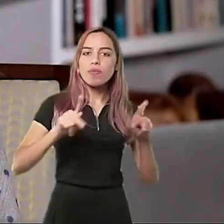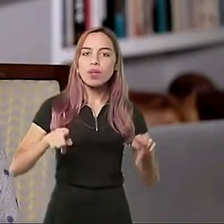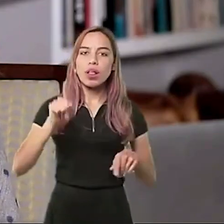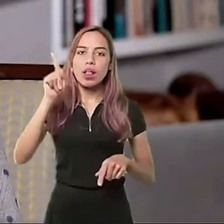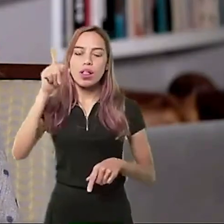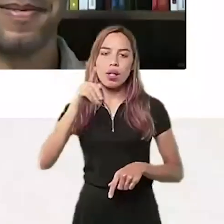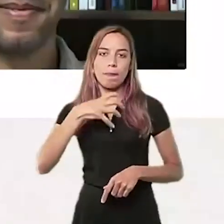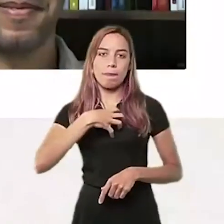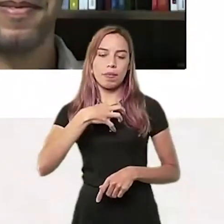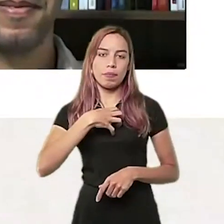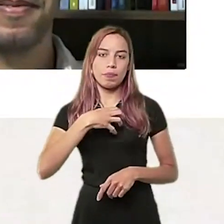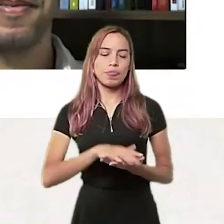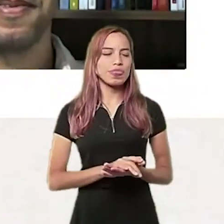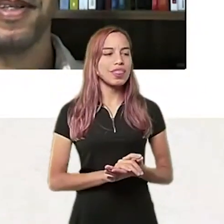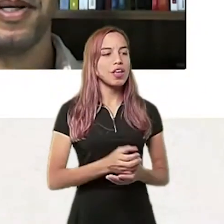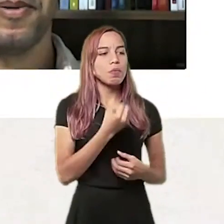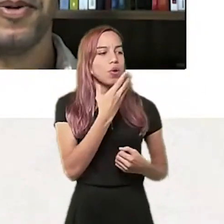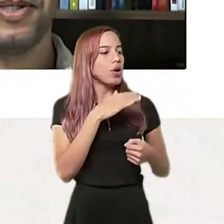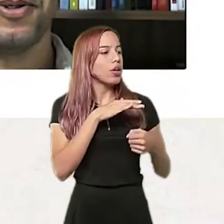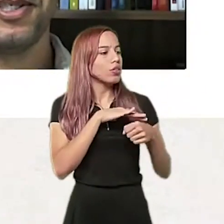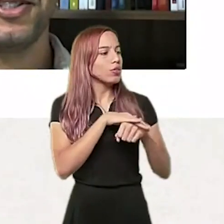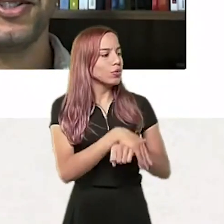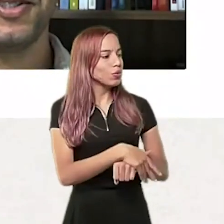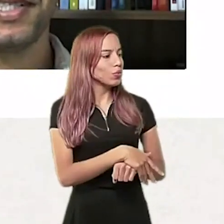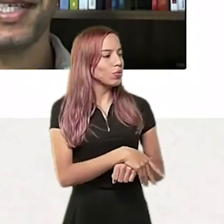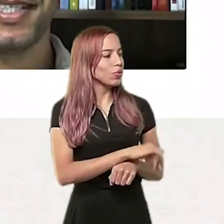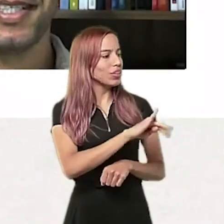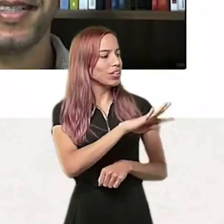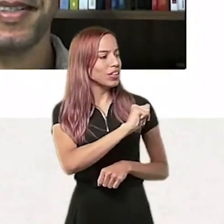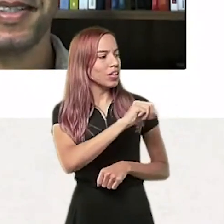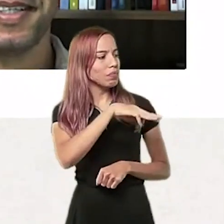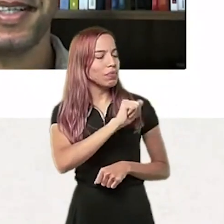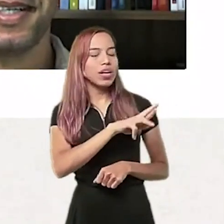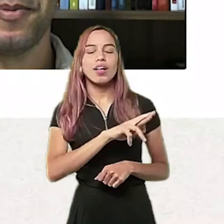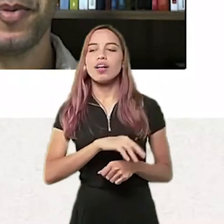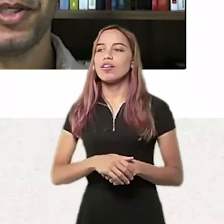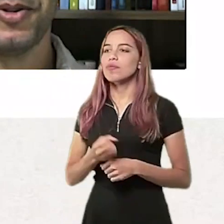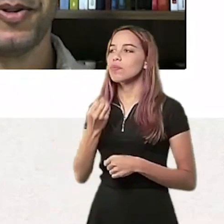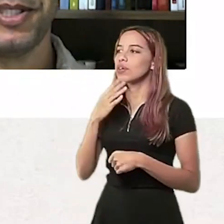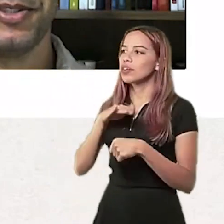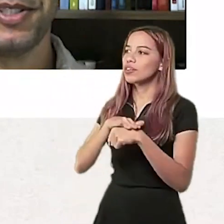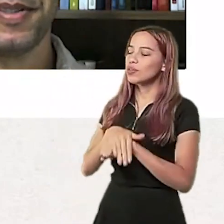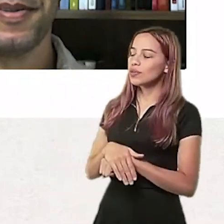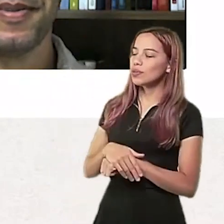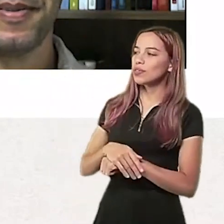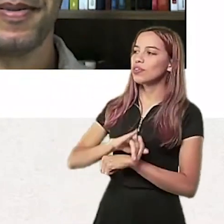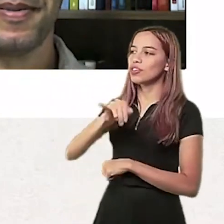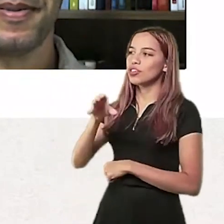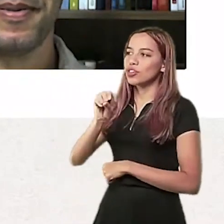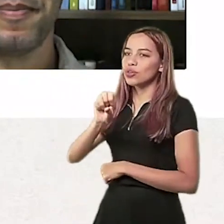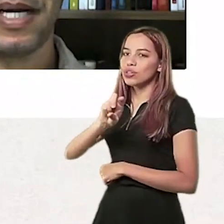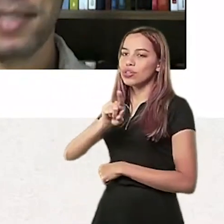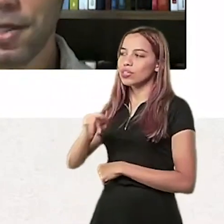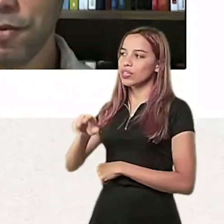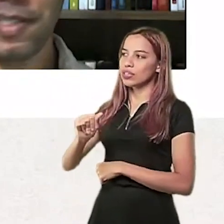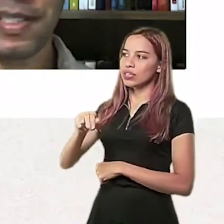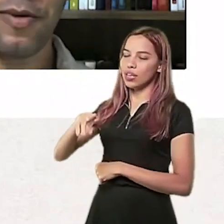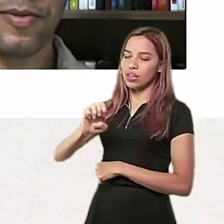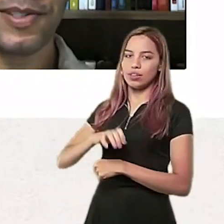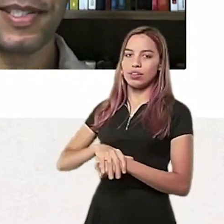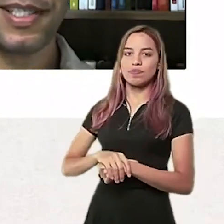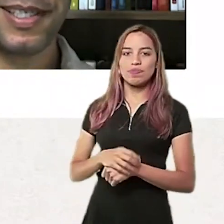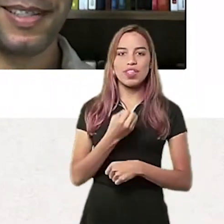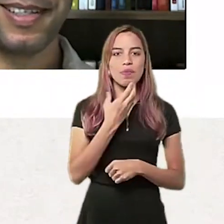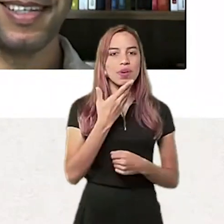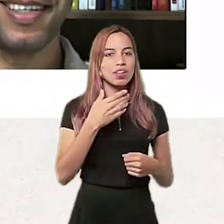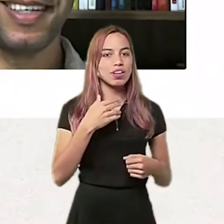Itamar. Bem-vindo. Boa noite, Josane. O convidado, o escritor Itamar Vieira Júnior,